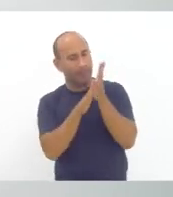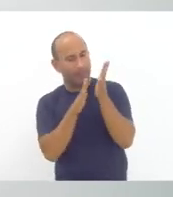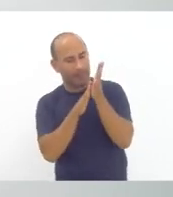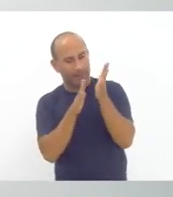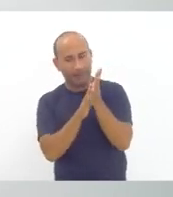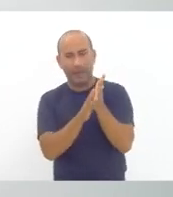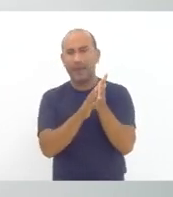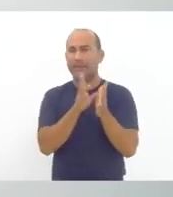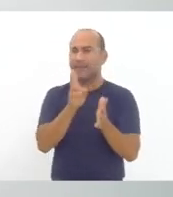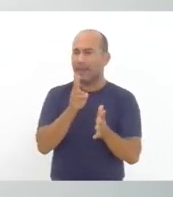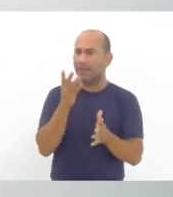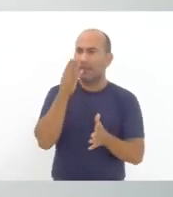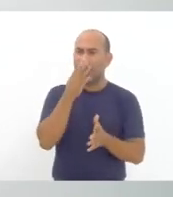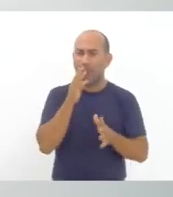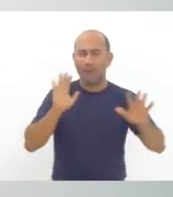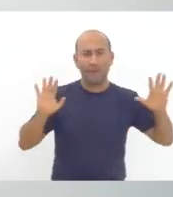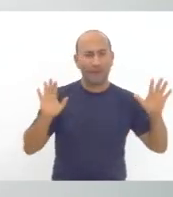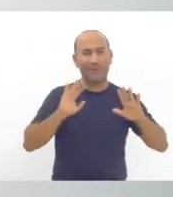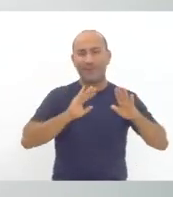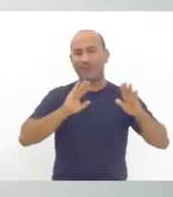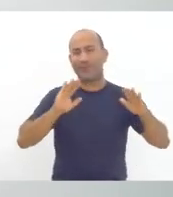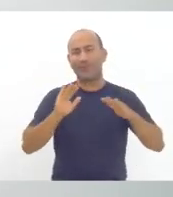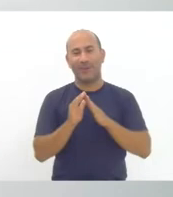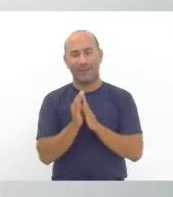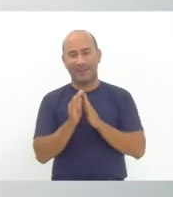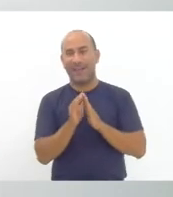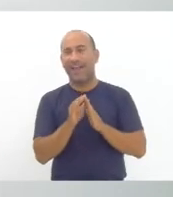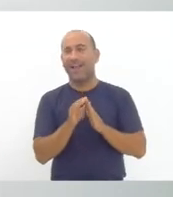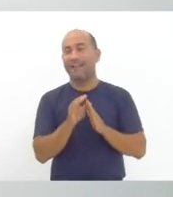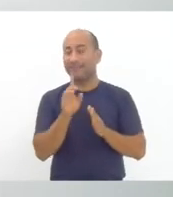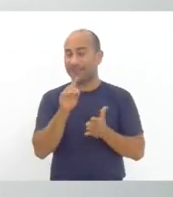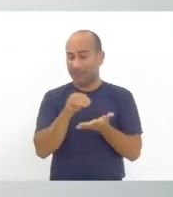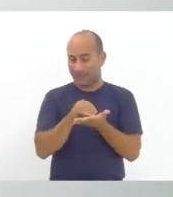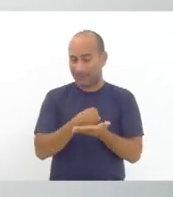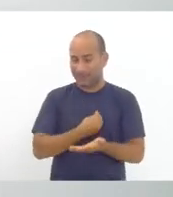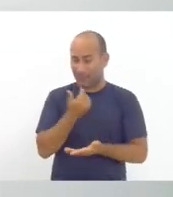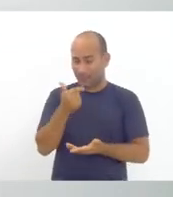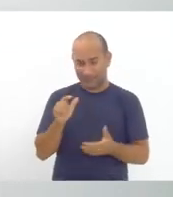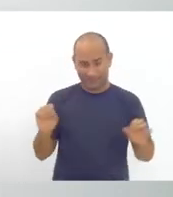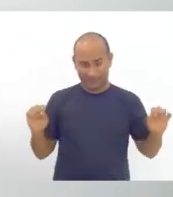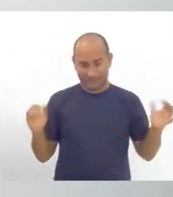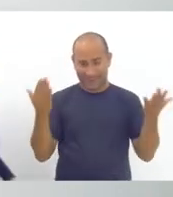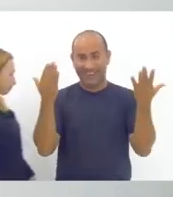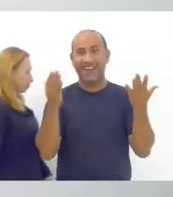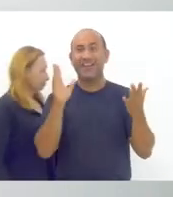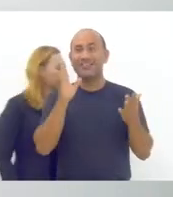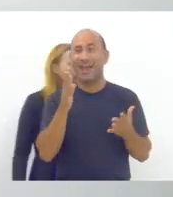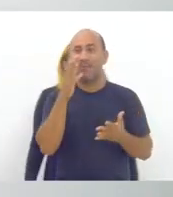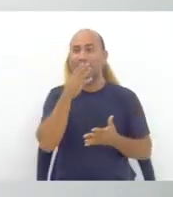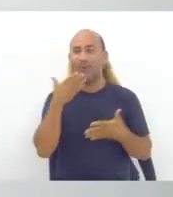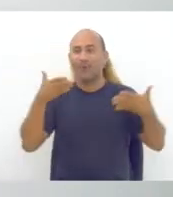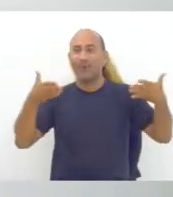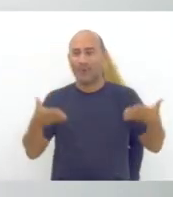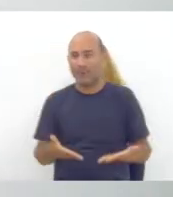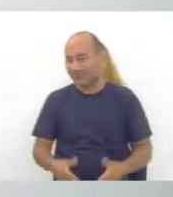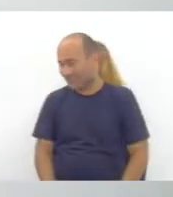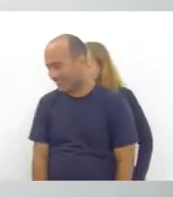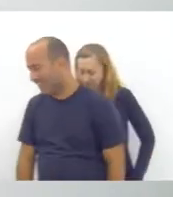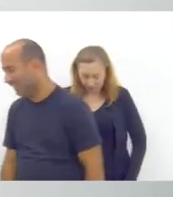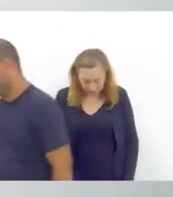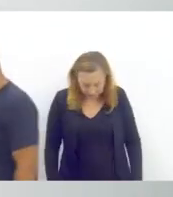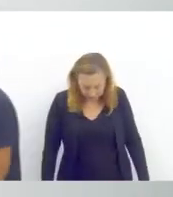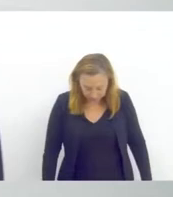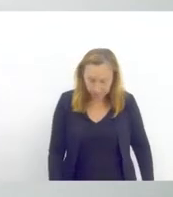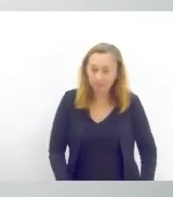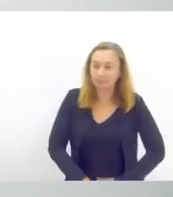o Roberto que leva o bolo ele leva a festa toda sem o Roberto não tem fé já tá lá né já levou o bolo hoje e o bolo não é de isopor